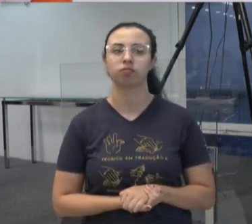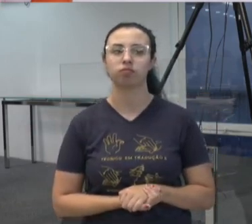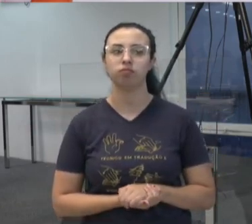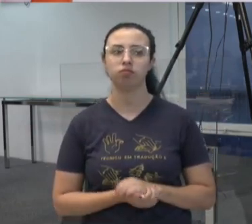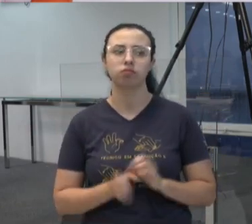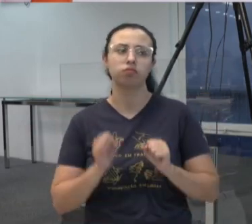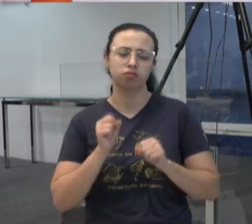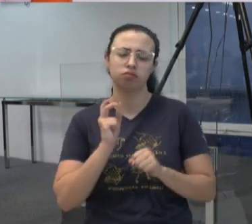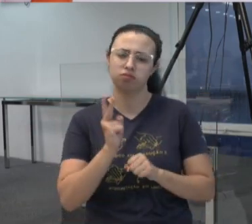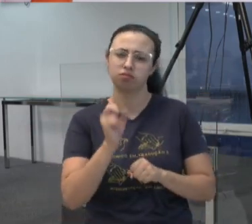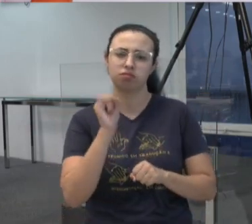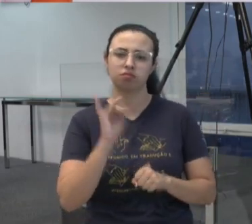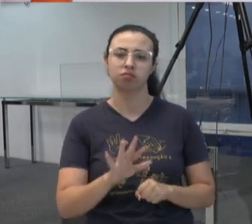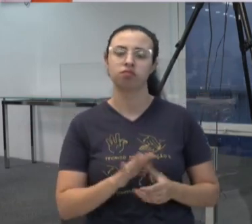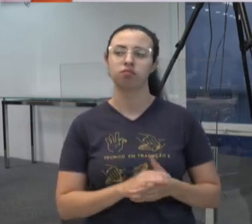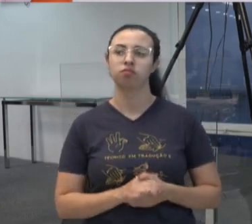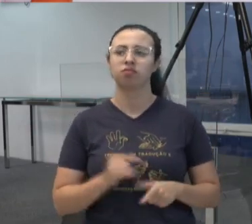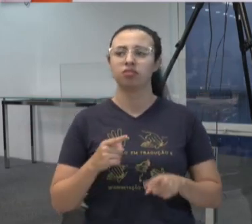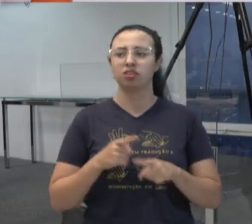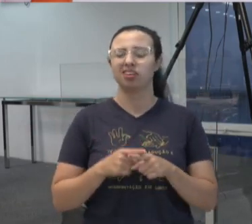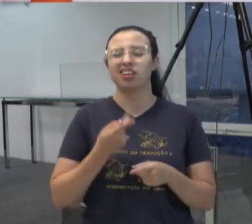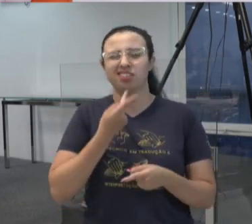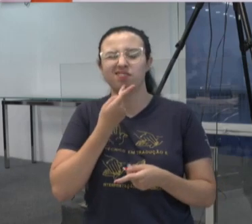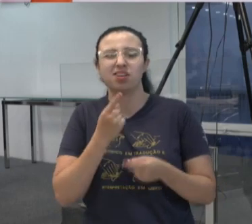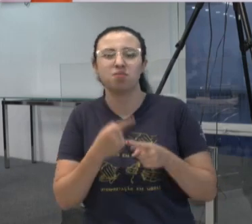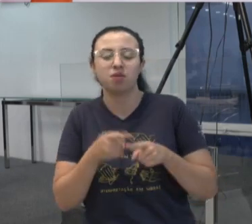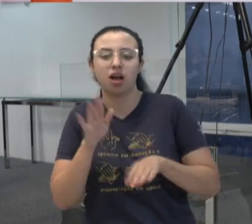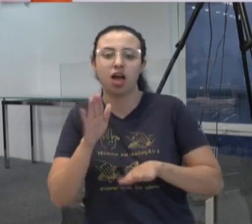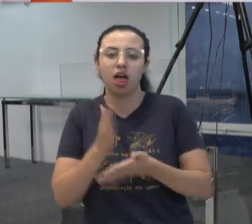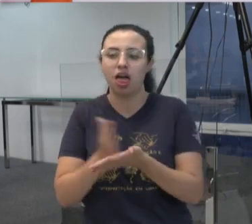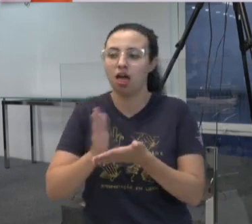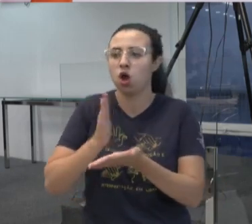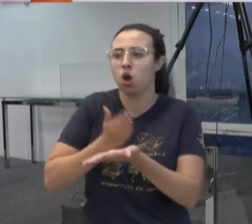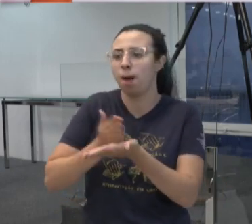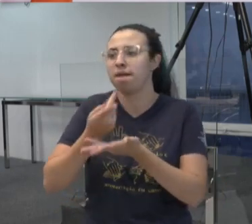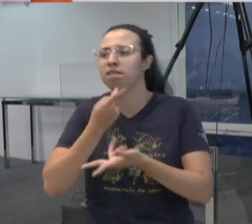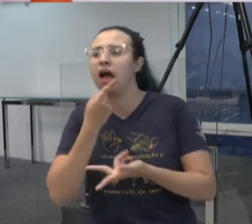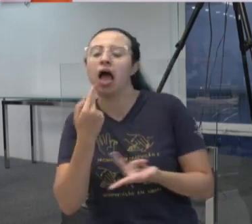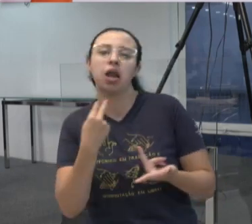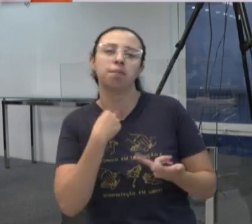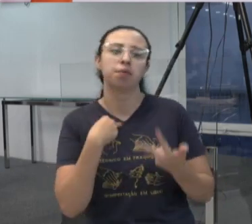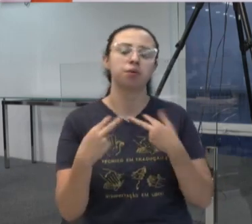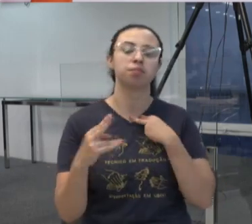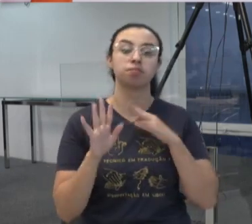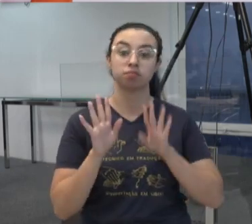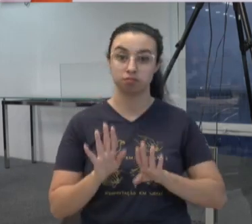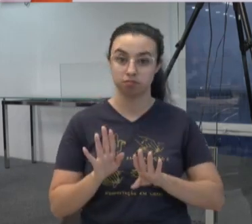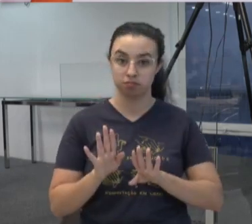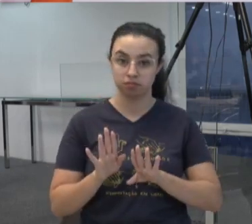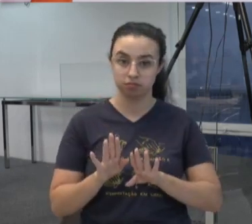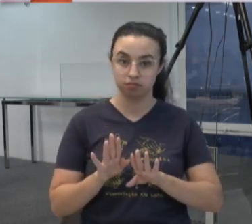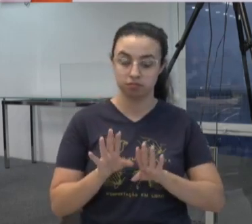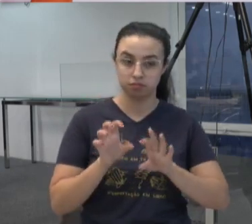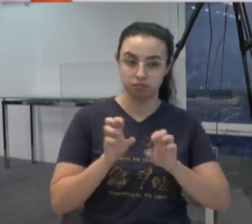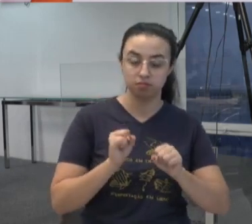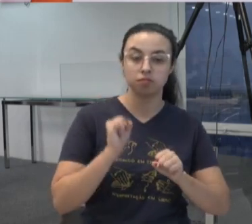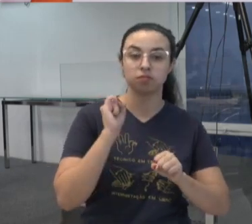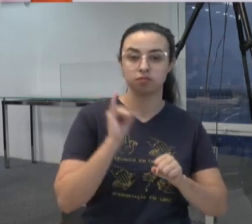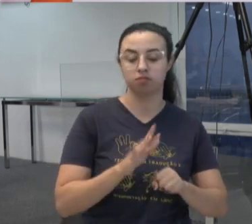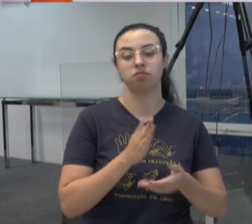pode fazer, porque senão, agora mesmo vai vir querer falar que não pode, mas tem a rede de esgoto, não está ligada nas casas. Mas com rede de esgoto ou sem rede de esgoto,